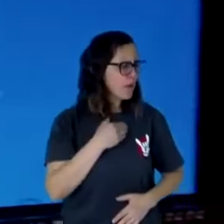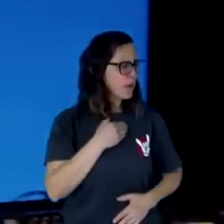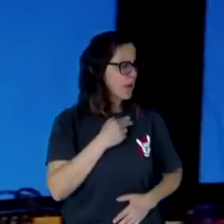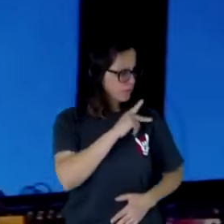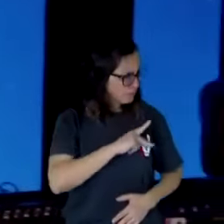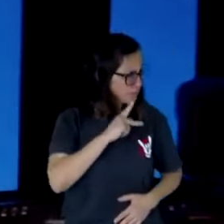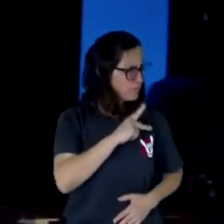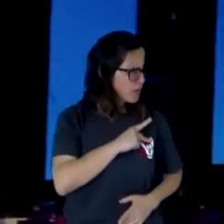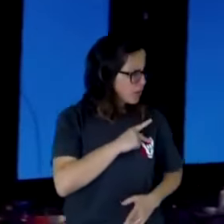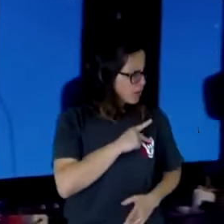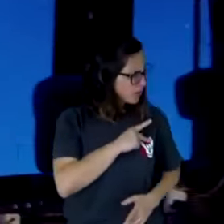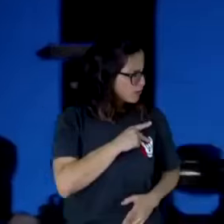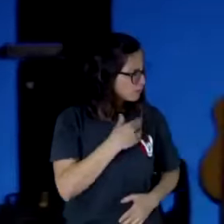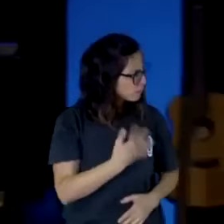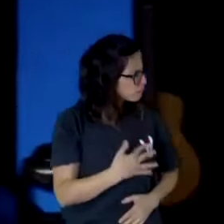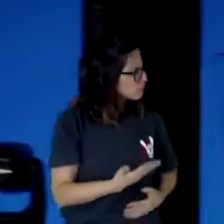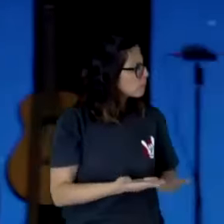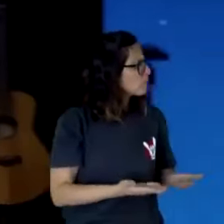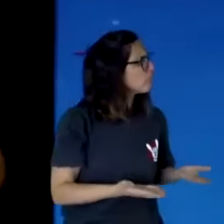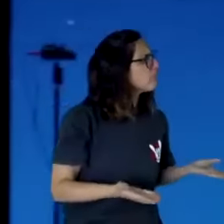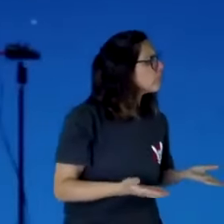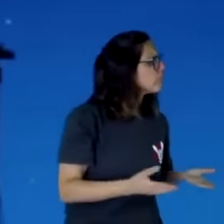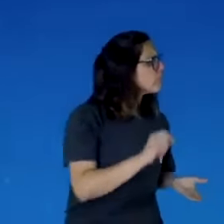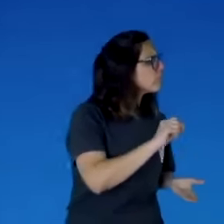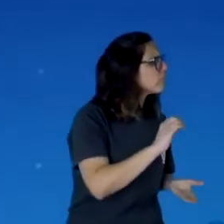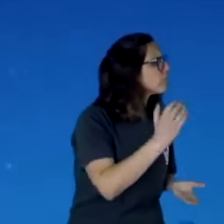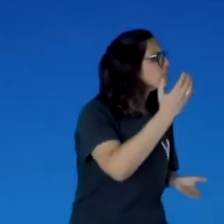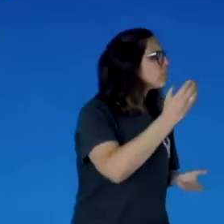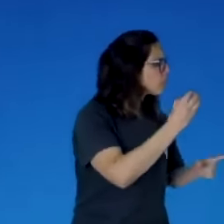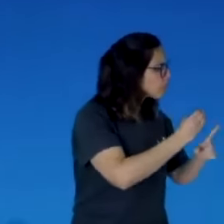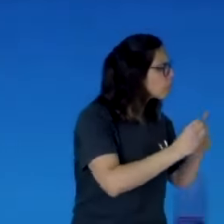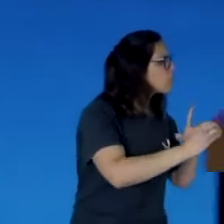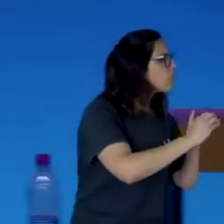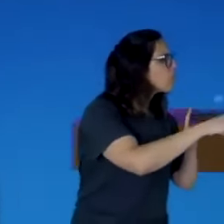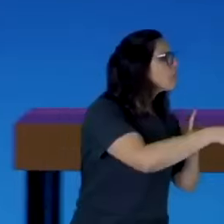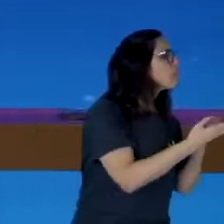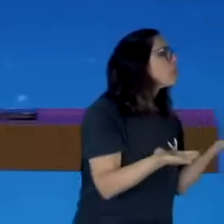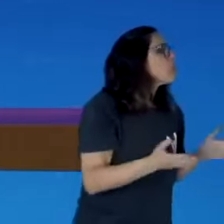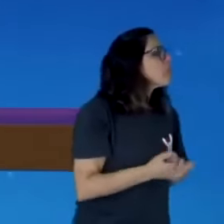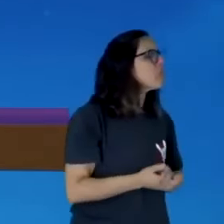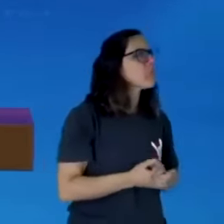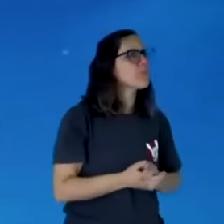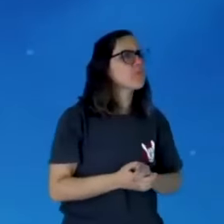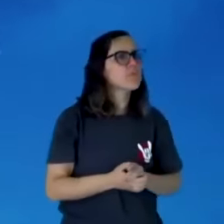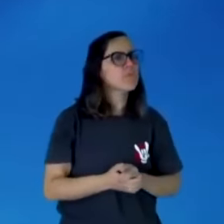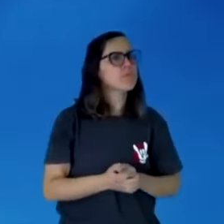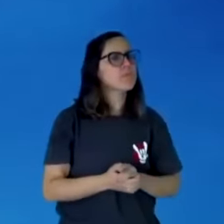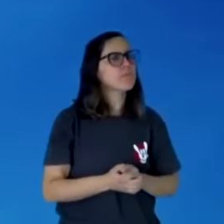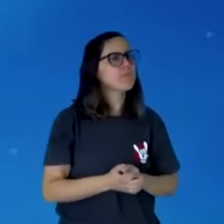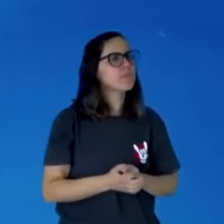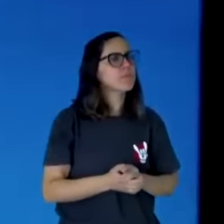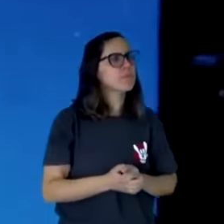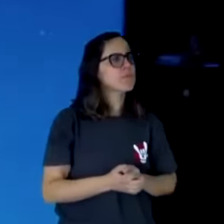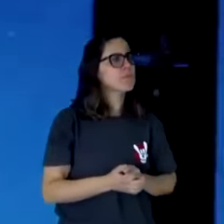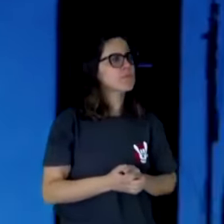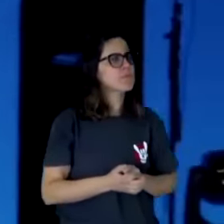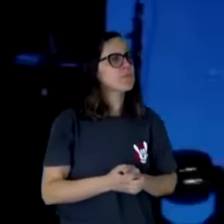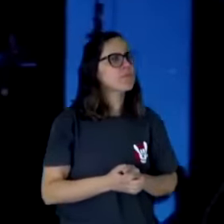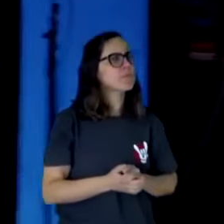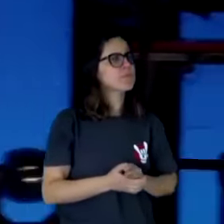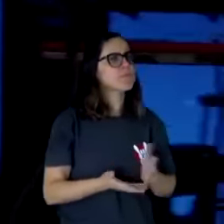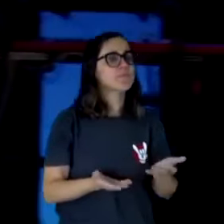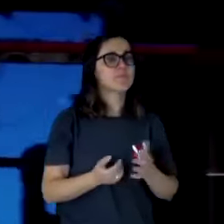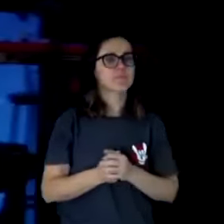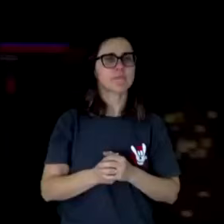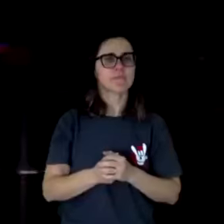aí por fim ele ele bradou vocês receberam o espírito santo quando creram os Efésios falou mas a